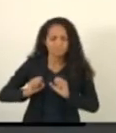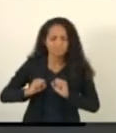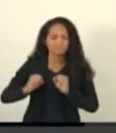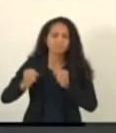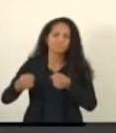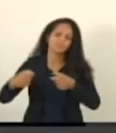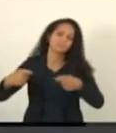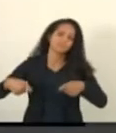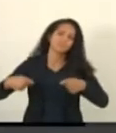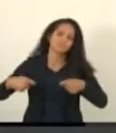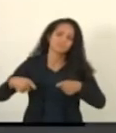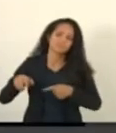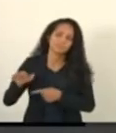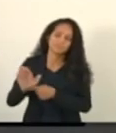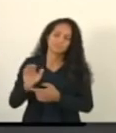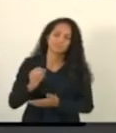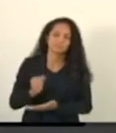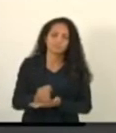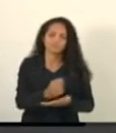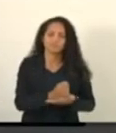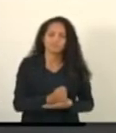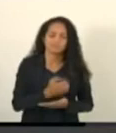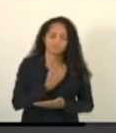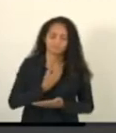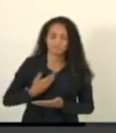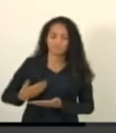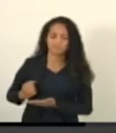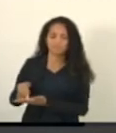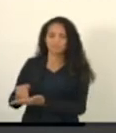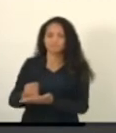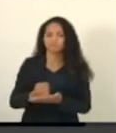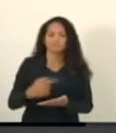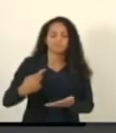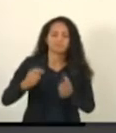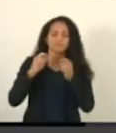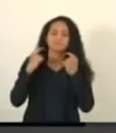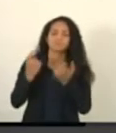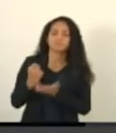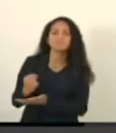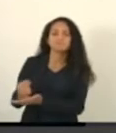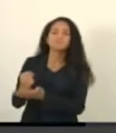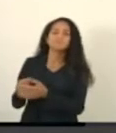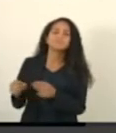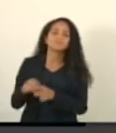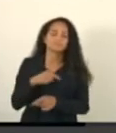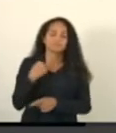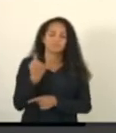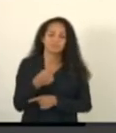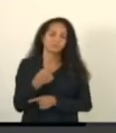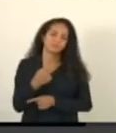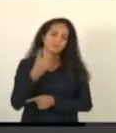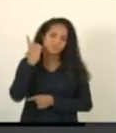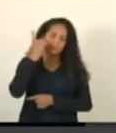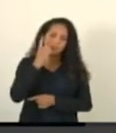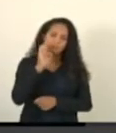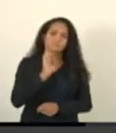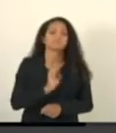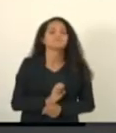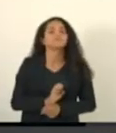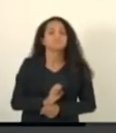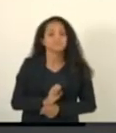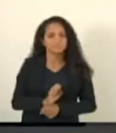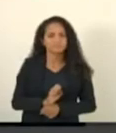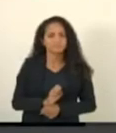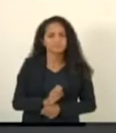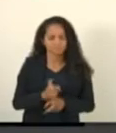que precisa do apoio do Estado, da Assembleia Legislativa. E nós, como deputado estadual,